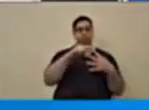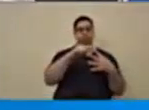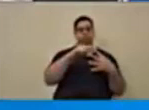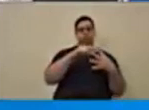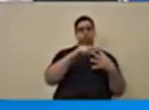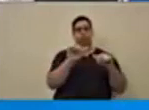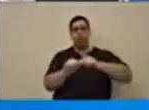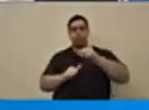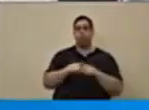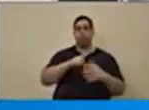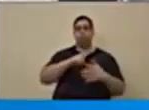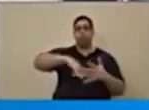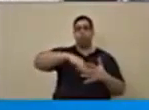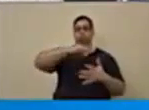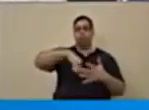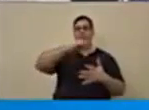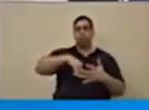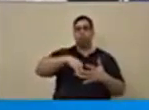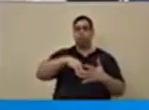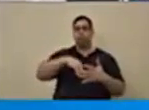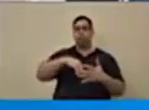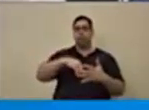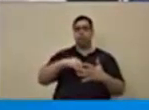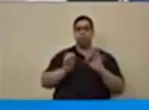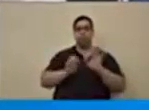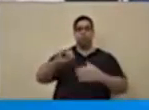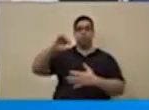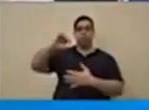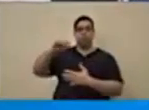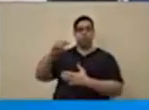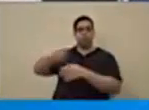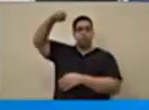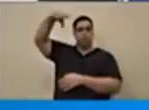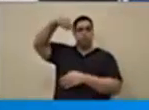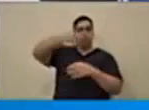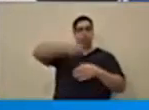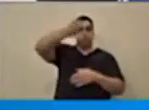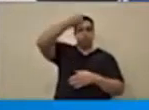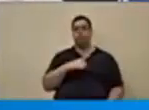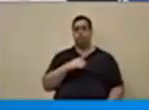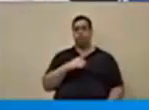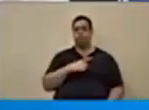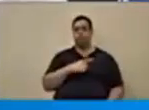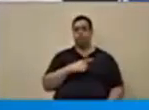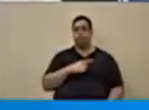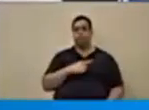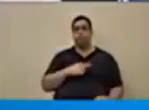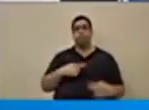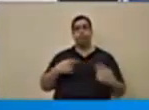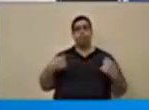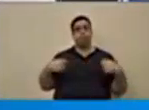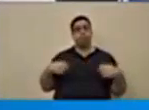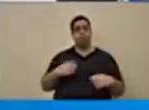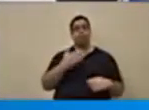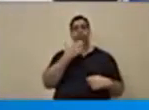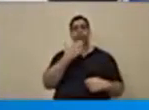sabe. O outro documento é o projeto de onde vão ficar os postes, de onde é a estrada. A outra ação tem que se pedir